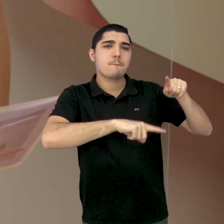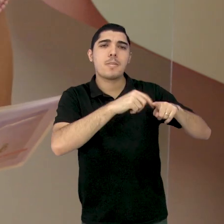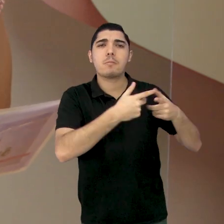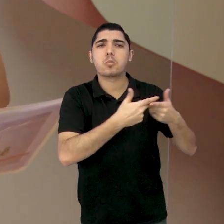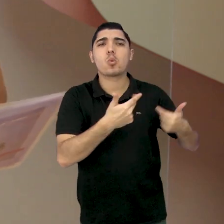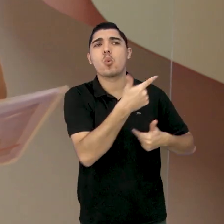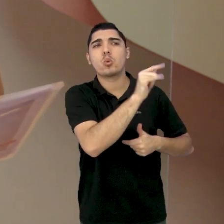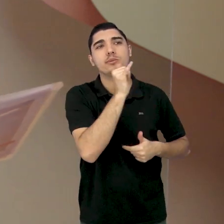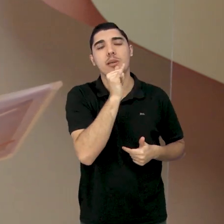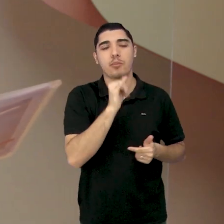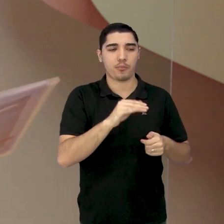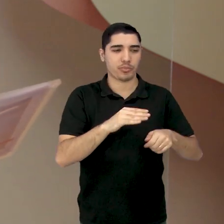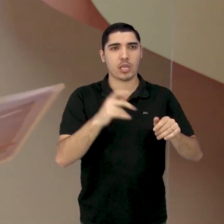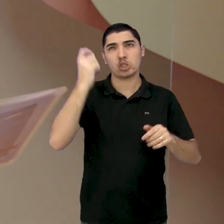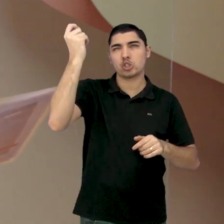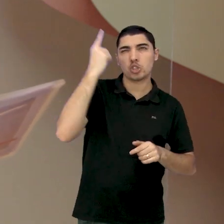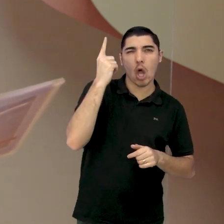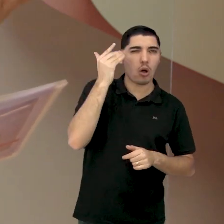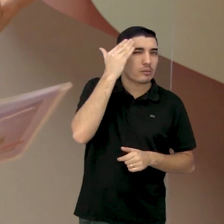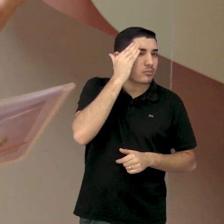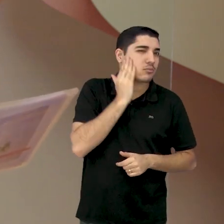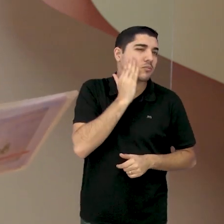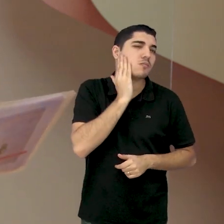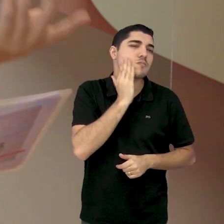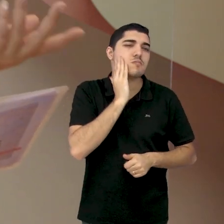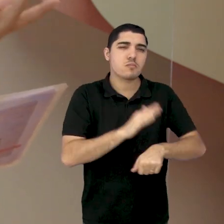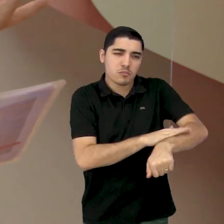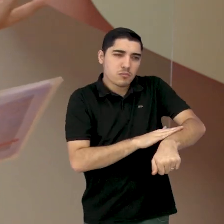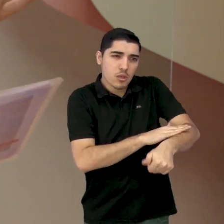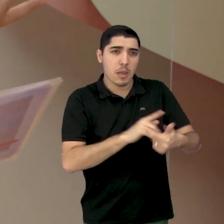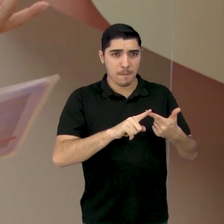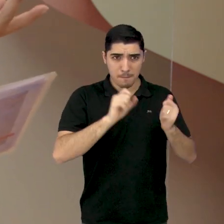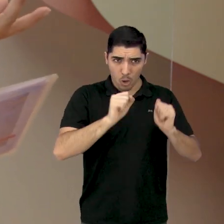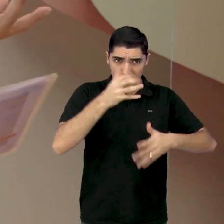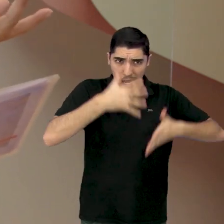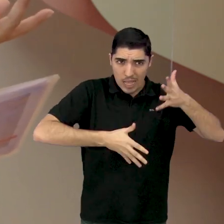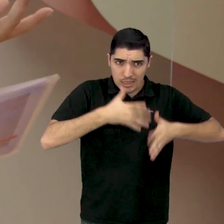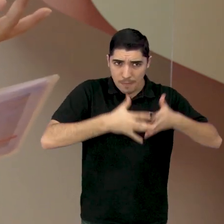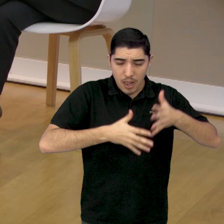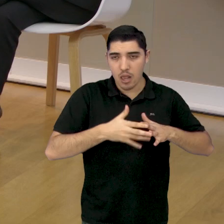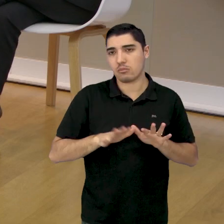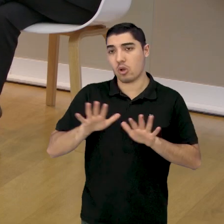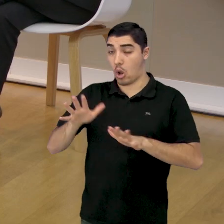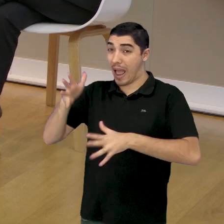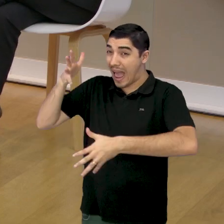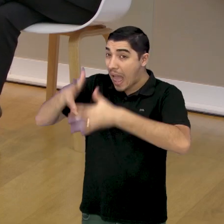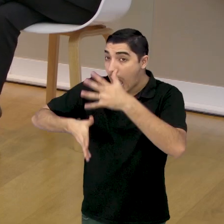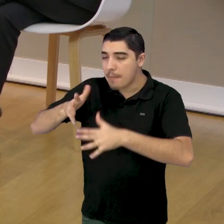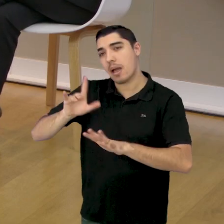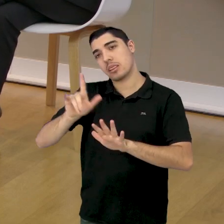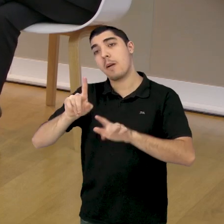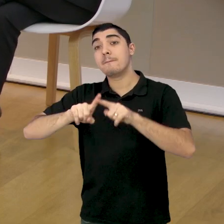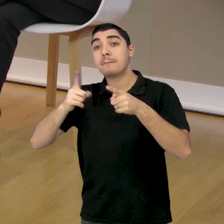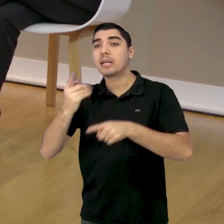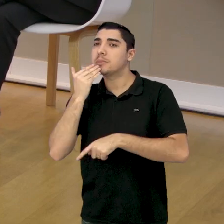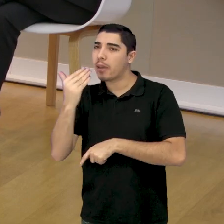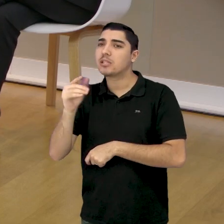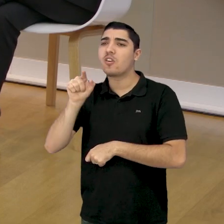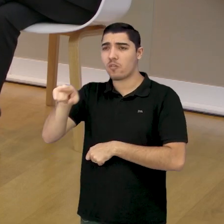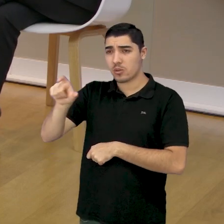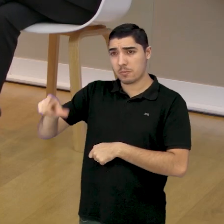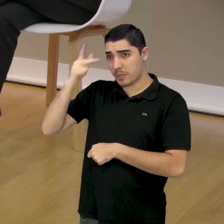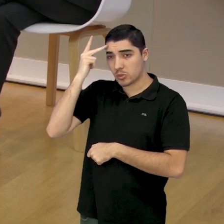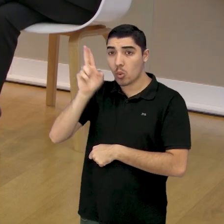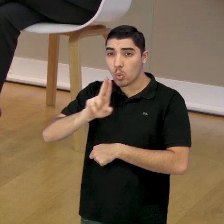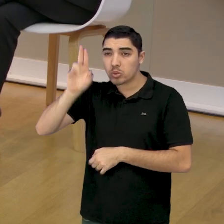protetor solar ou uma maquiagem depois do Botox, pode interromper esse efeito? Interromper não, porém a gente pede que o paciente não